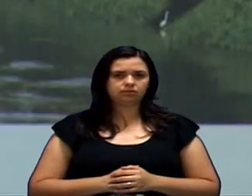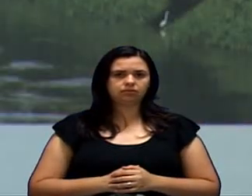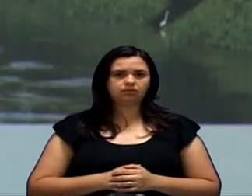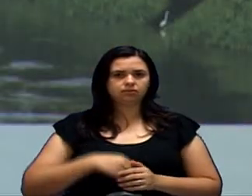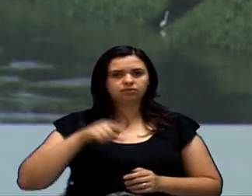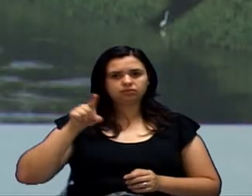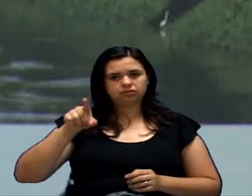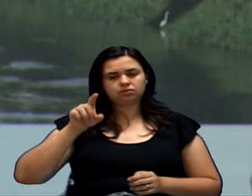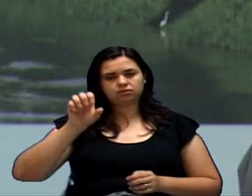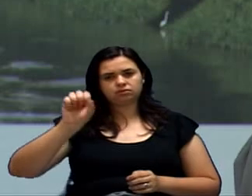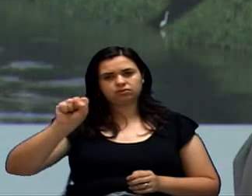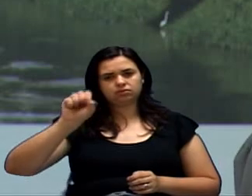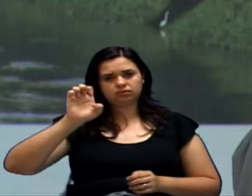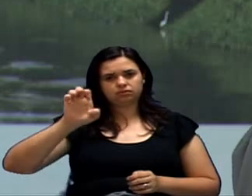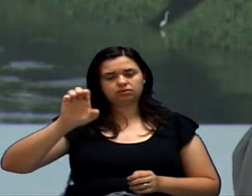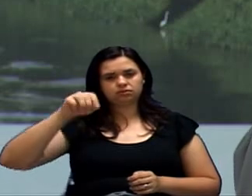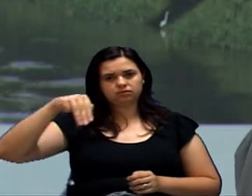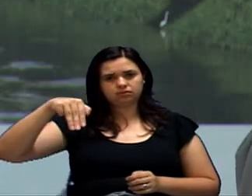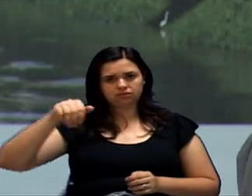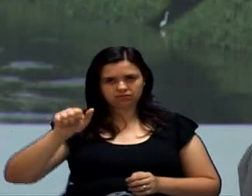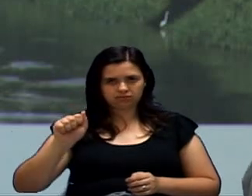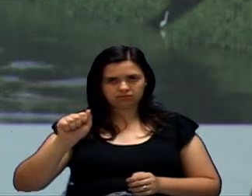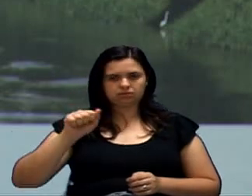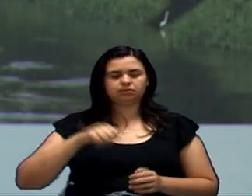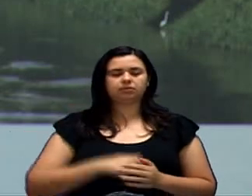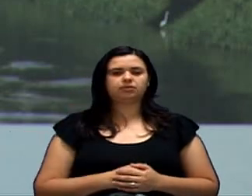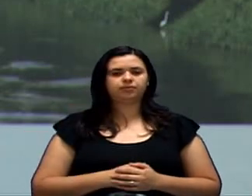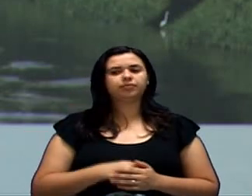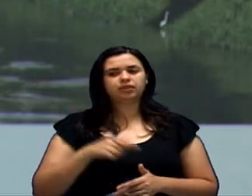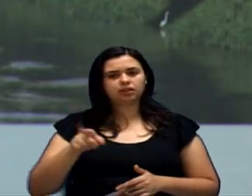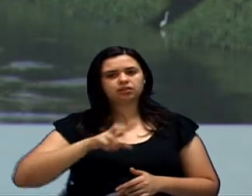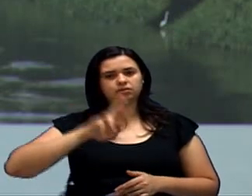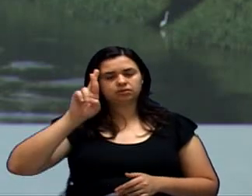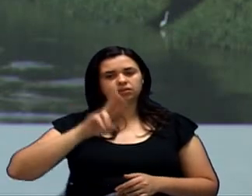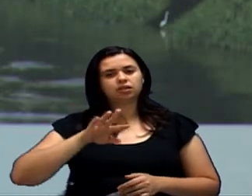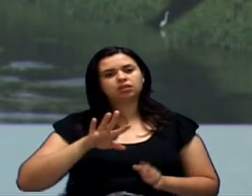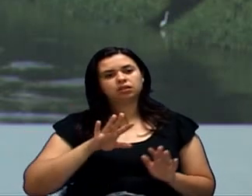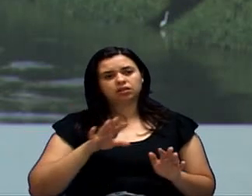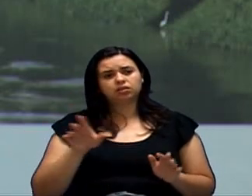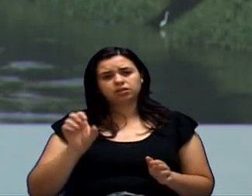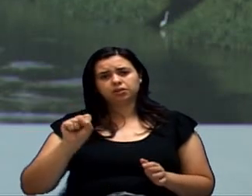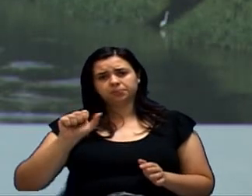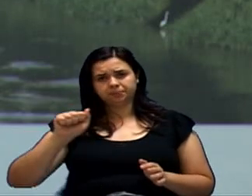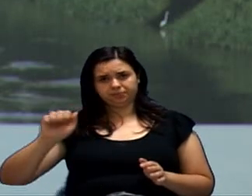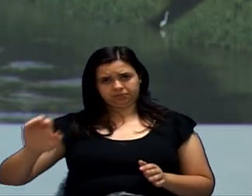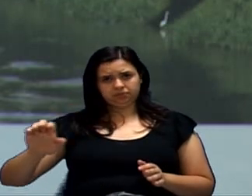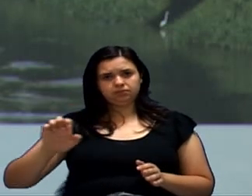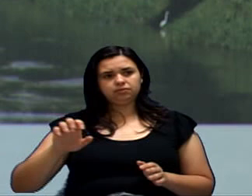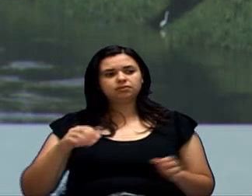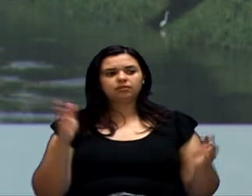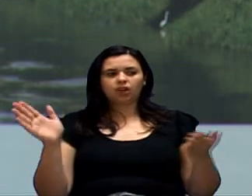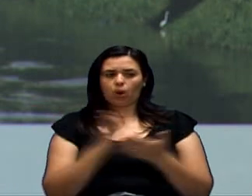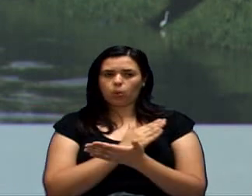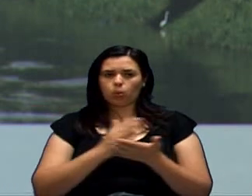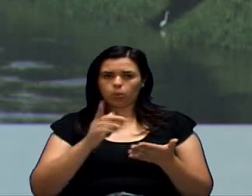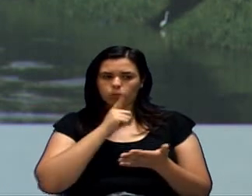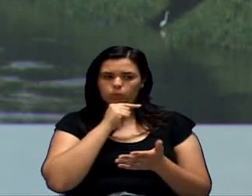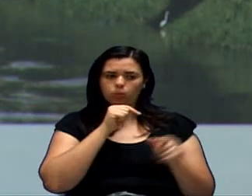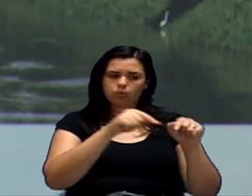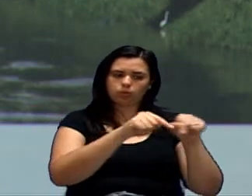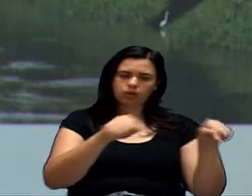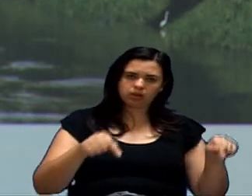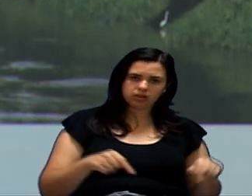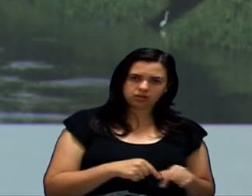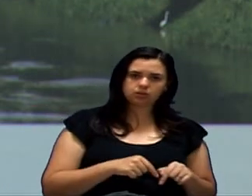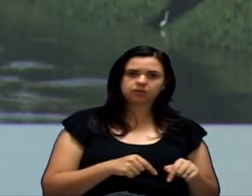da SEMA. O SAI tem uma responsabilidade diretamente em algumas lagoas, quando ela faz parte